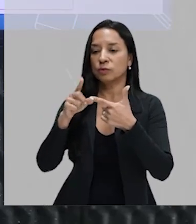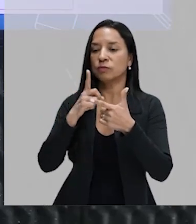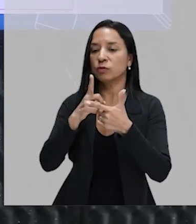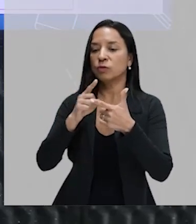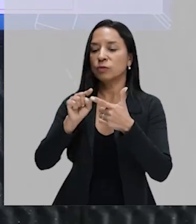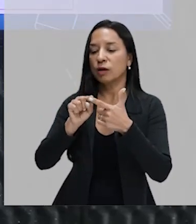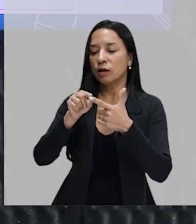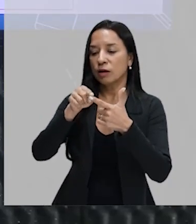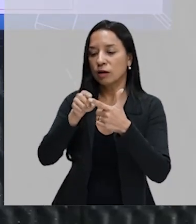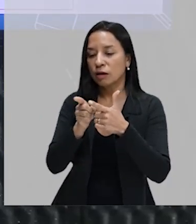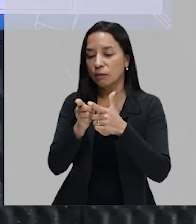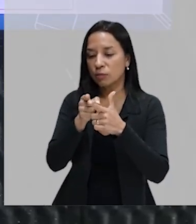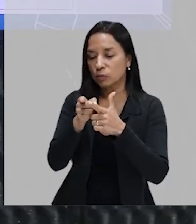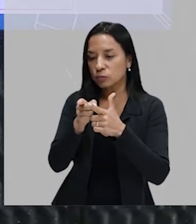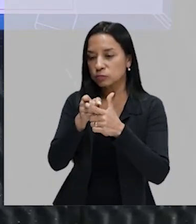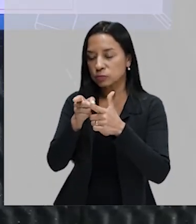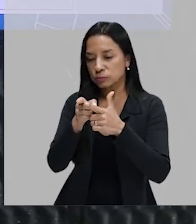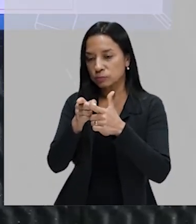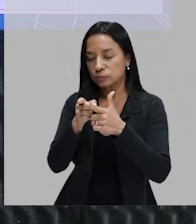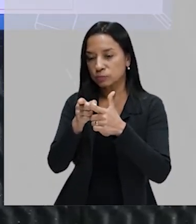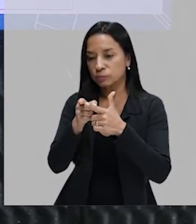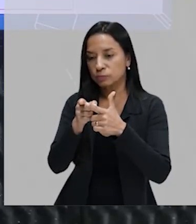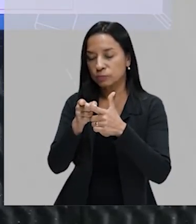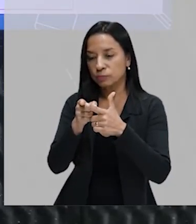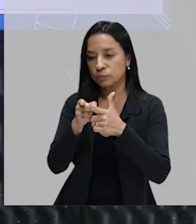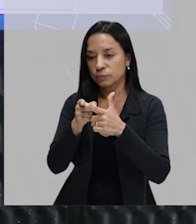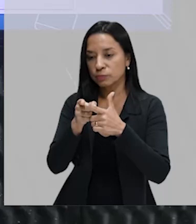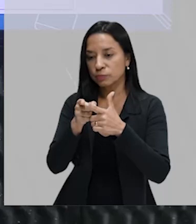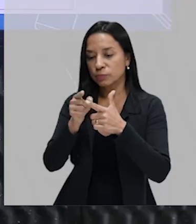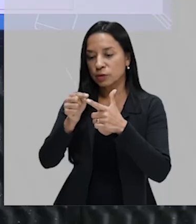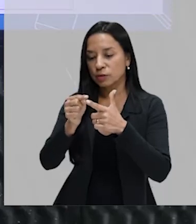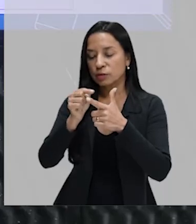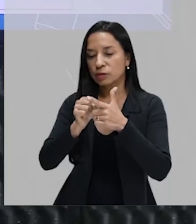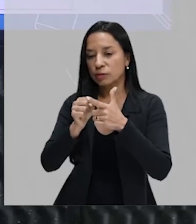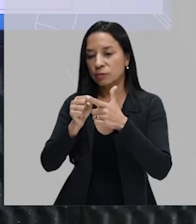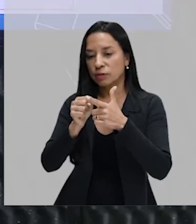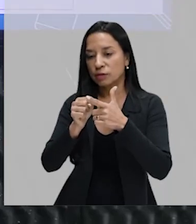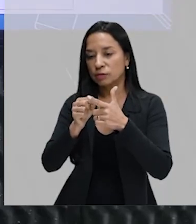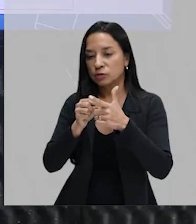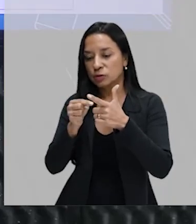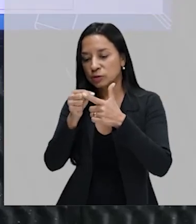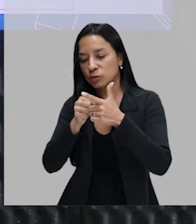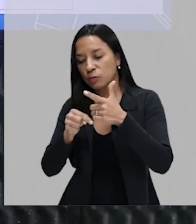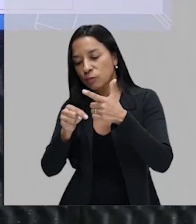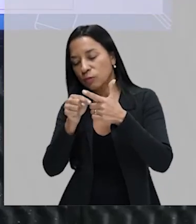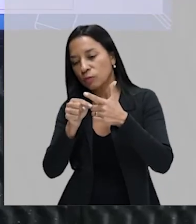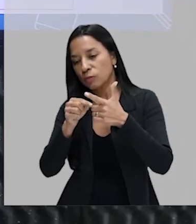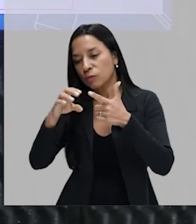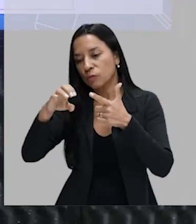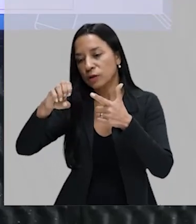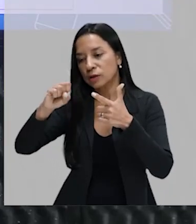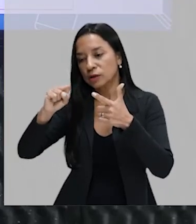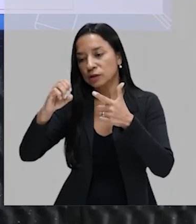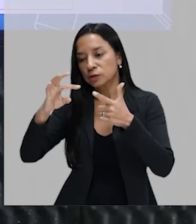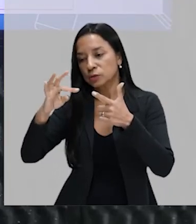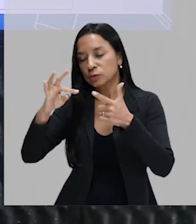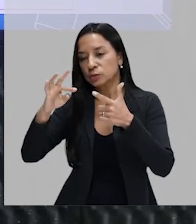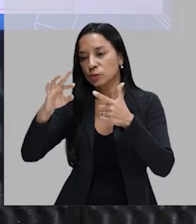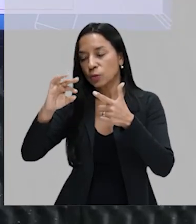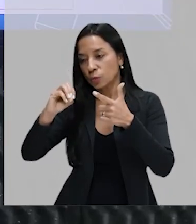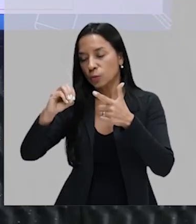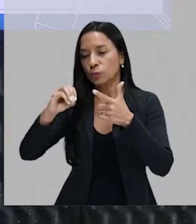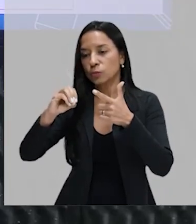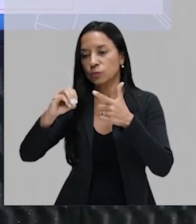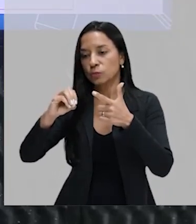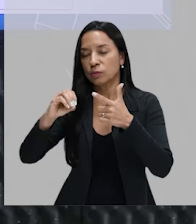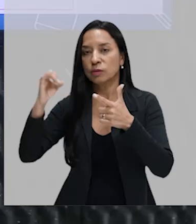a abertura da uretra, ok? E abaixo do pênis, o escroto com testículo. Agora é interessante